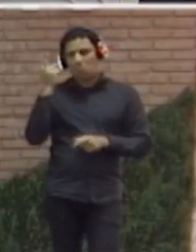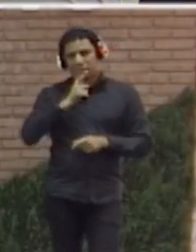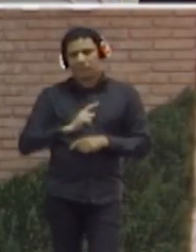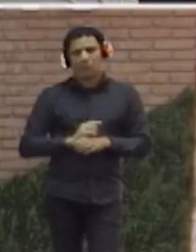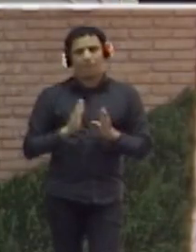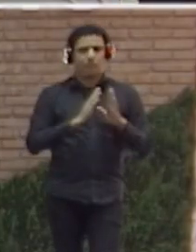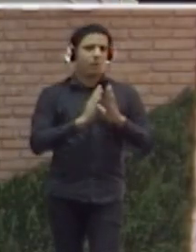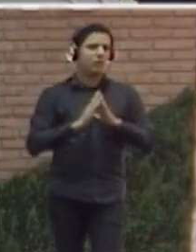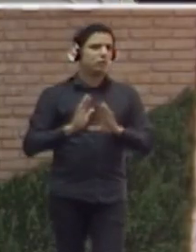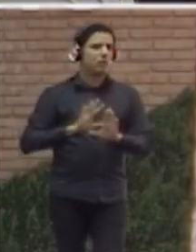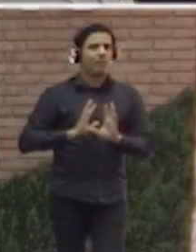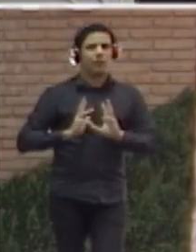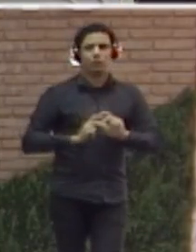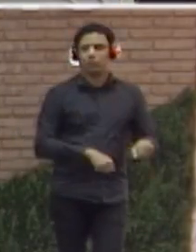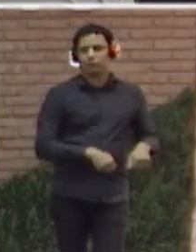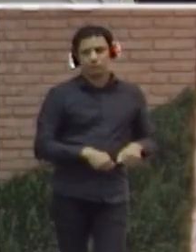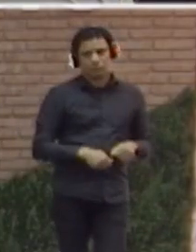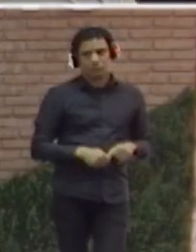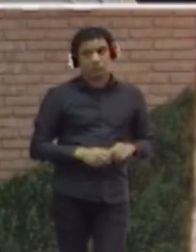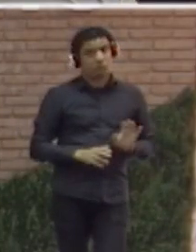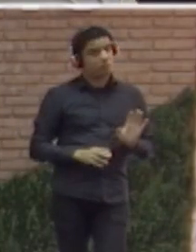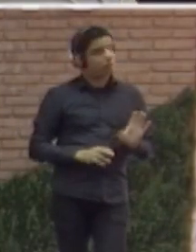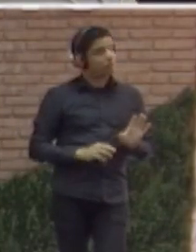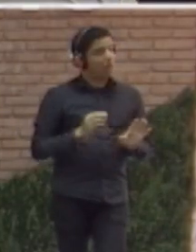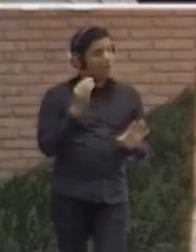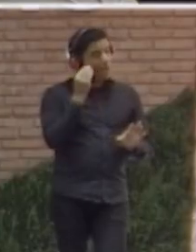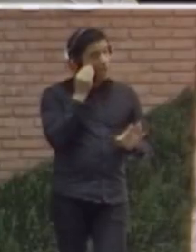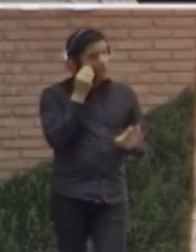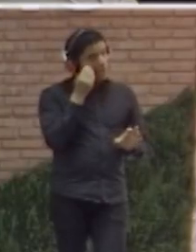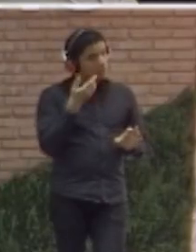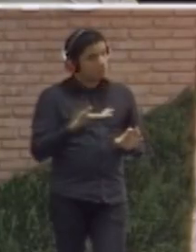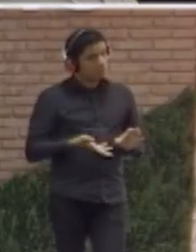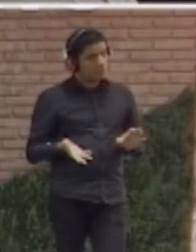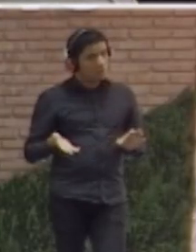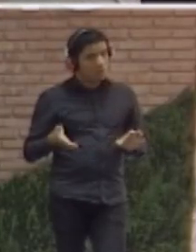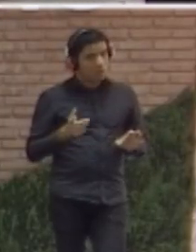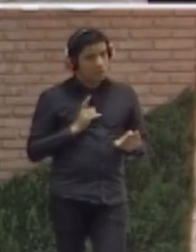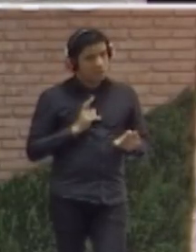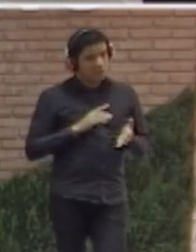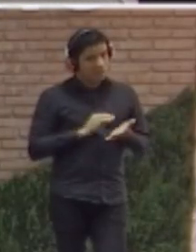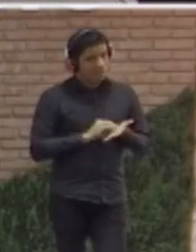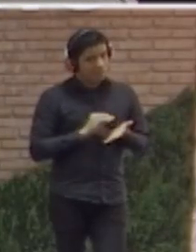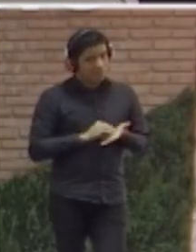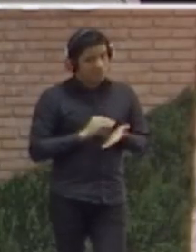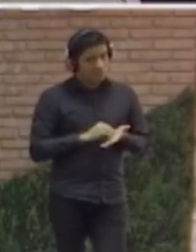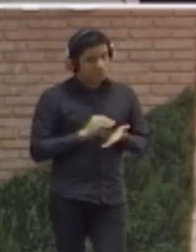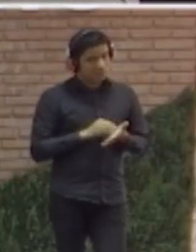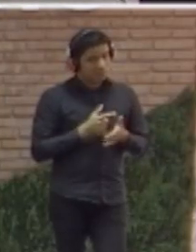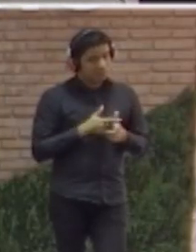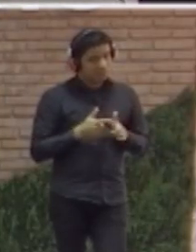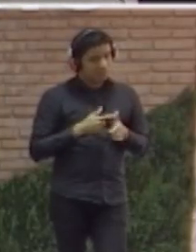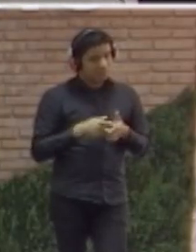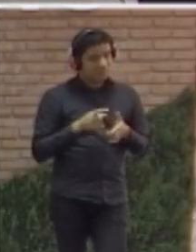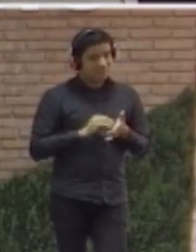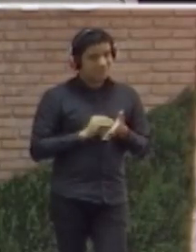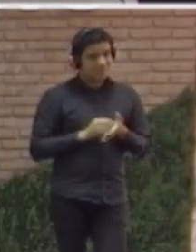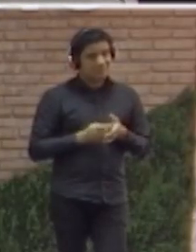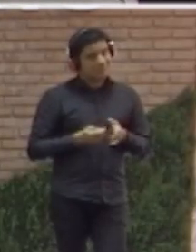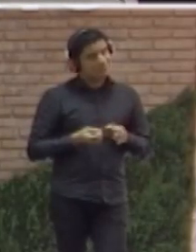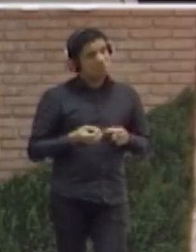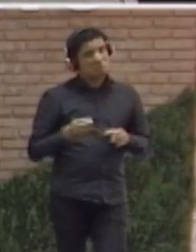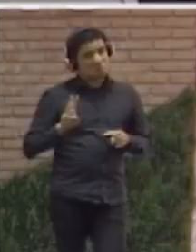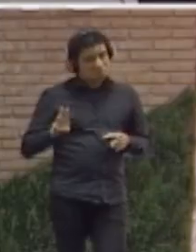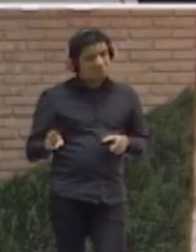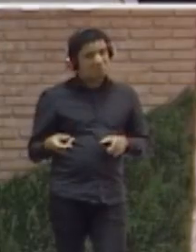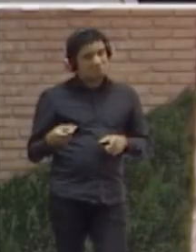agora que nós tenhamos uma falta de algumas dezenas de milhares de moradias na Finlândia, então nós precisamos construir